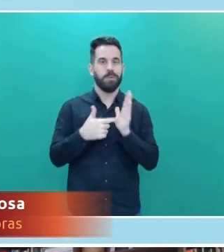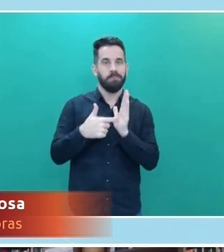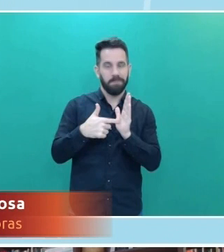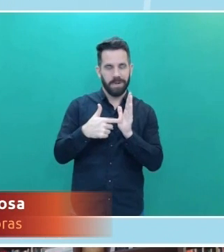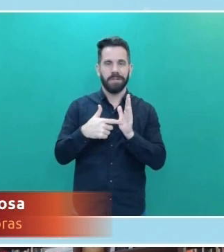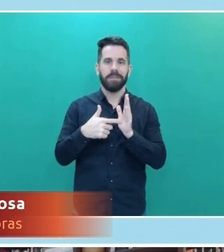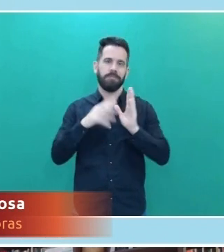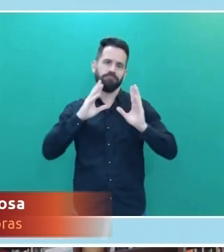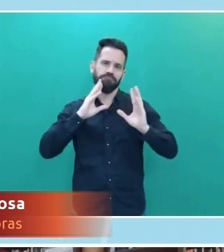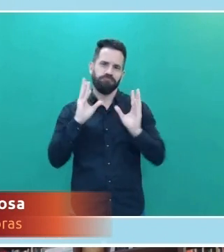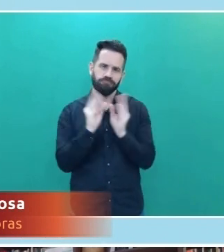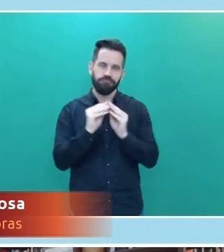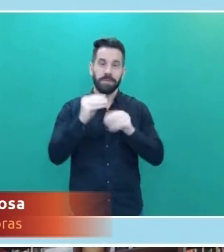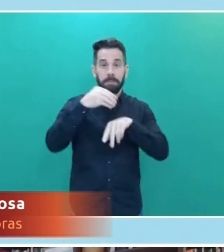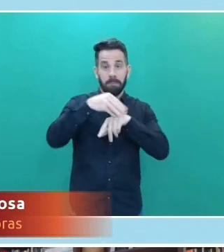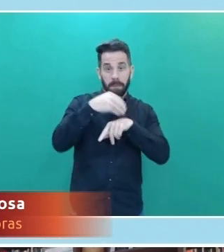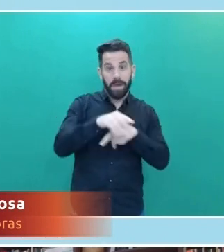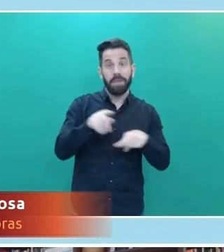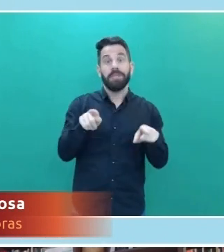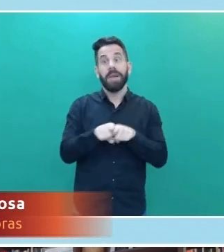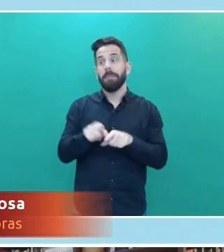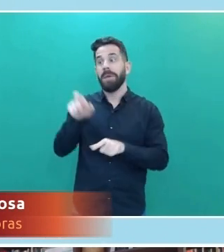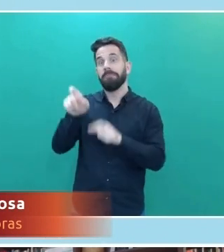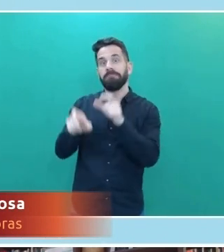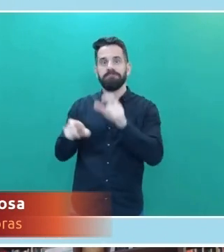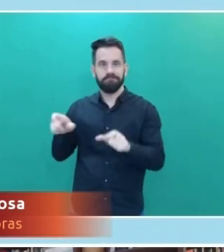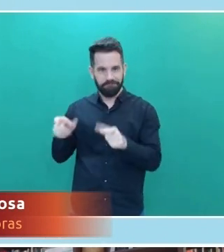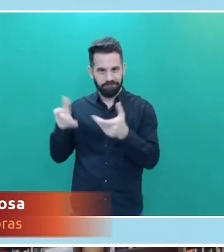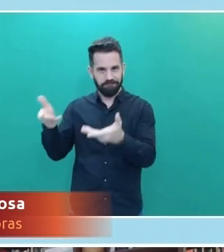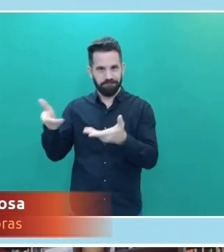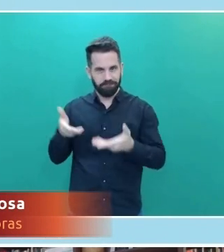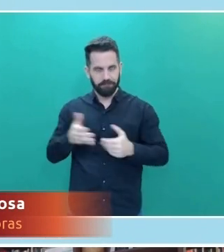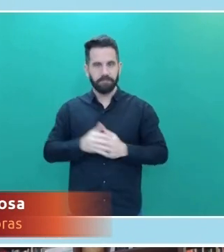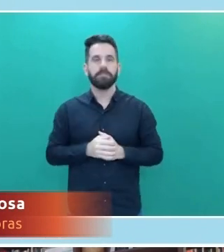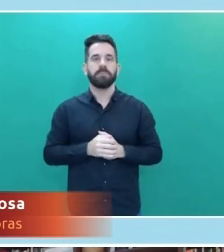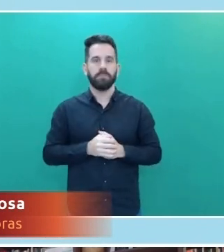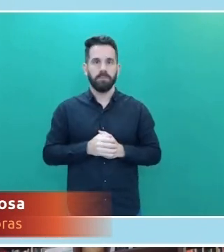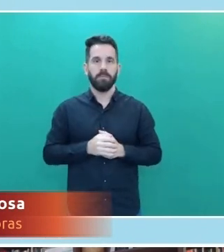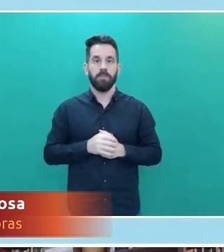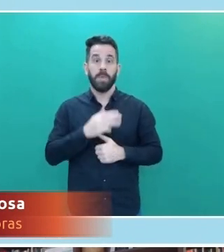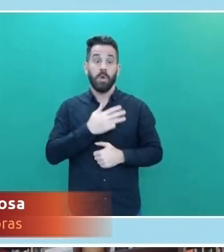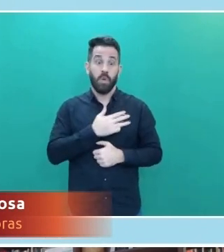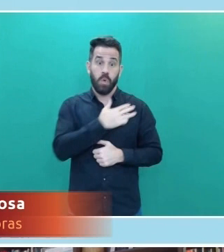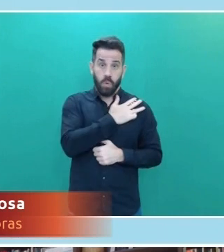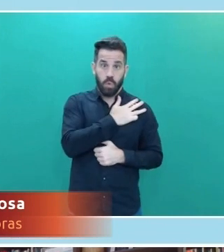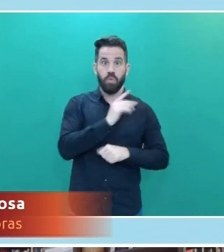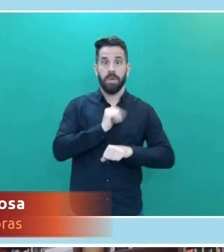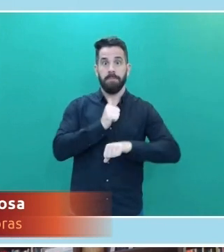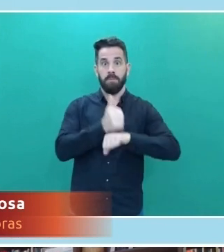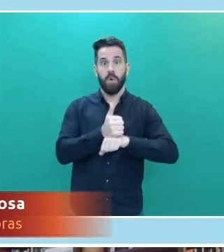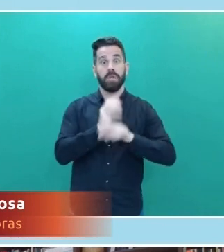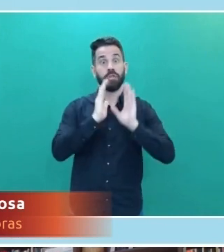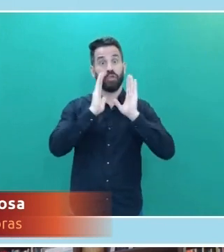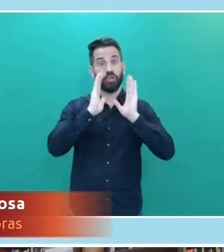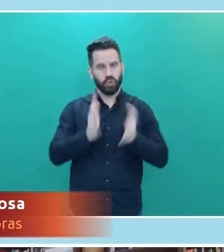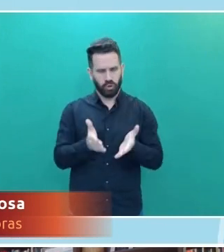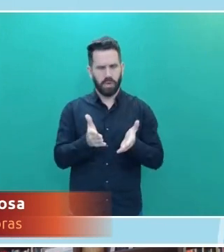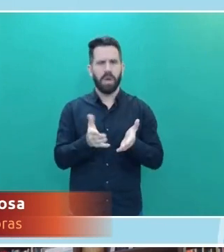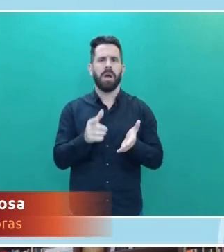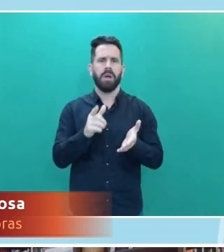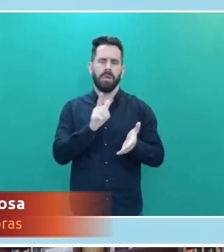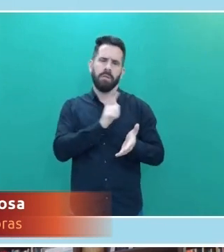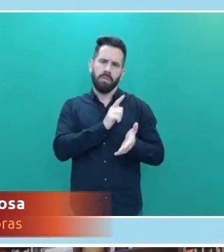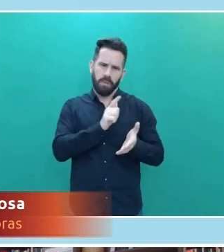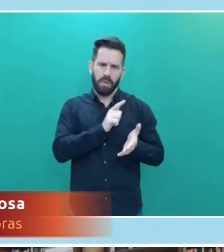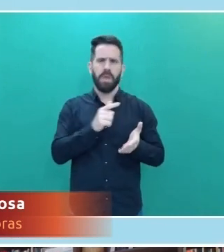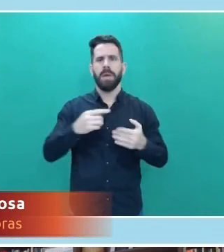os nossos entrevistados. Bom, desde que o atual presidente, Luiz Inácio Lula da Silva, tomou posse, e juntamente com o